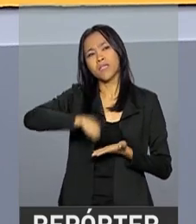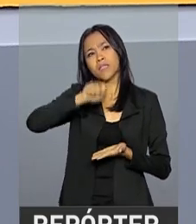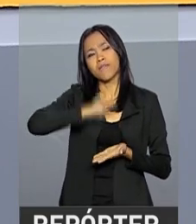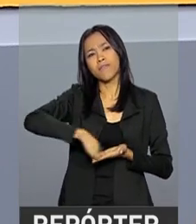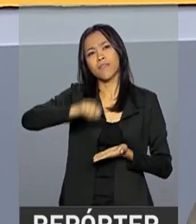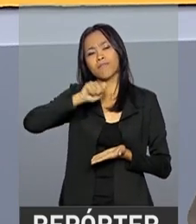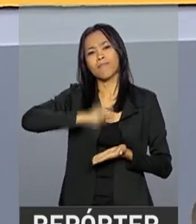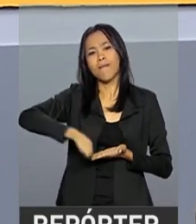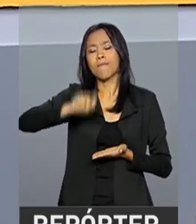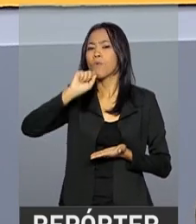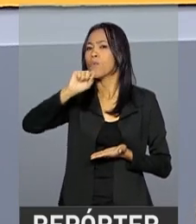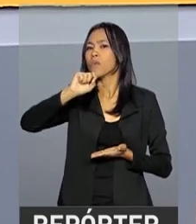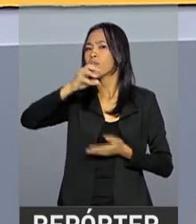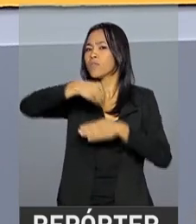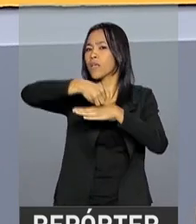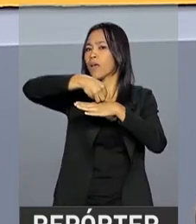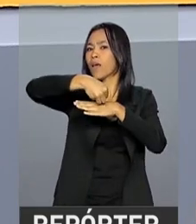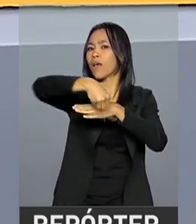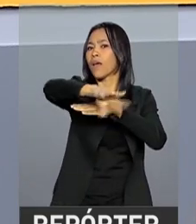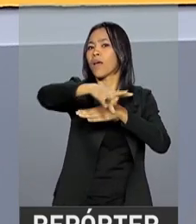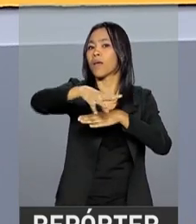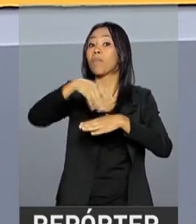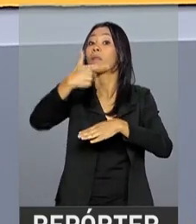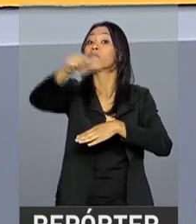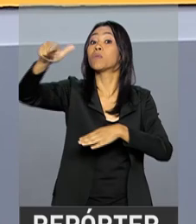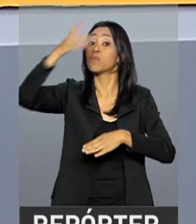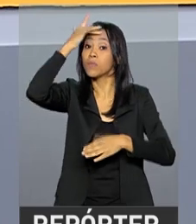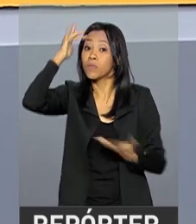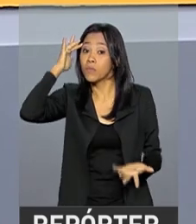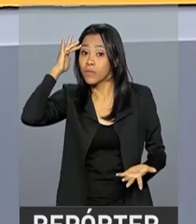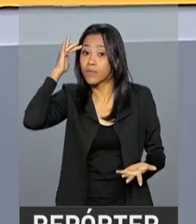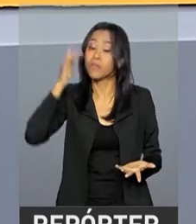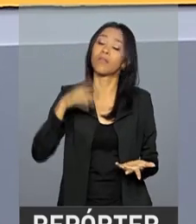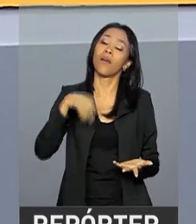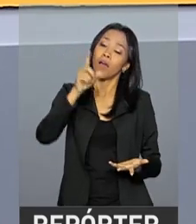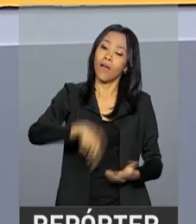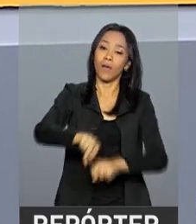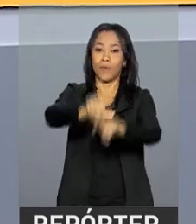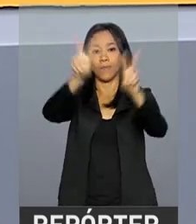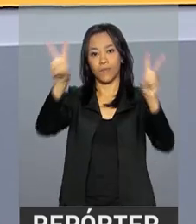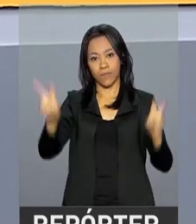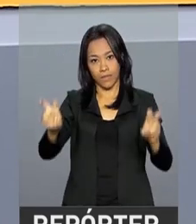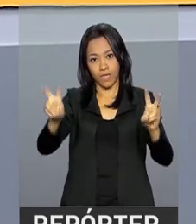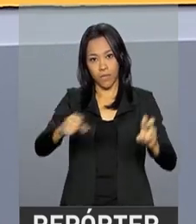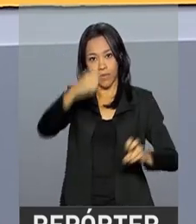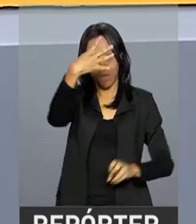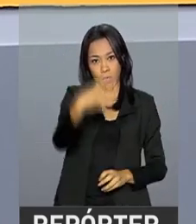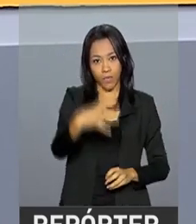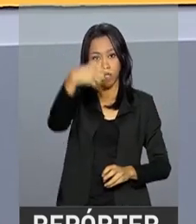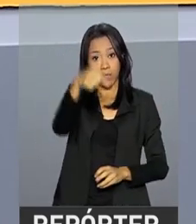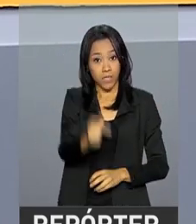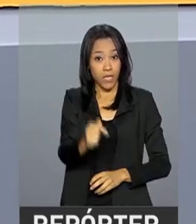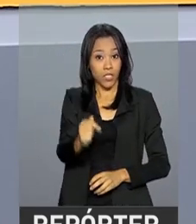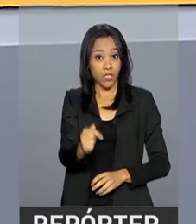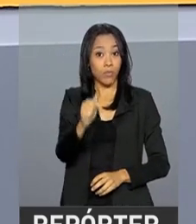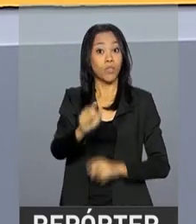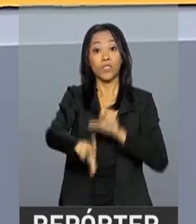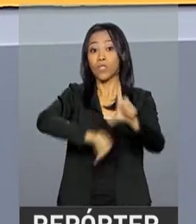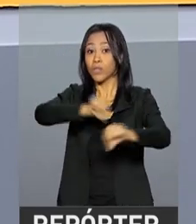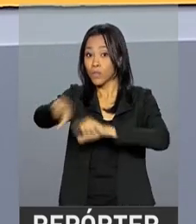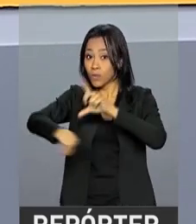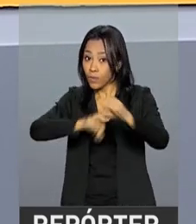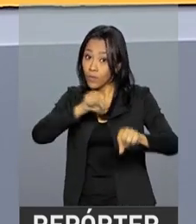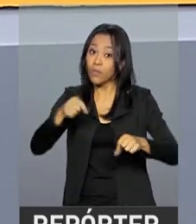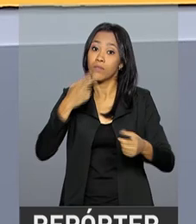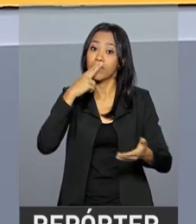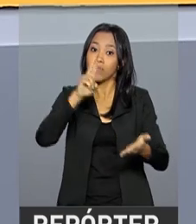que mensagem você quer deixar para seus leitores esse é o tema do 47º concurso internacional de redação de